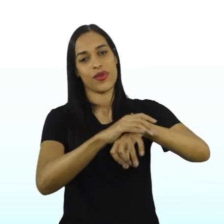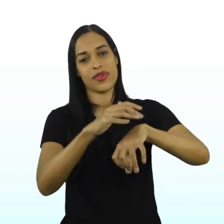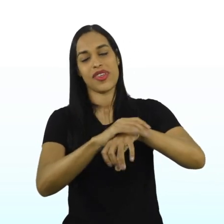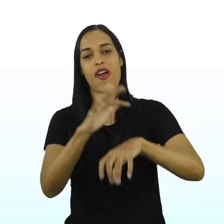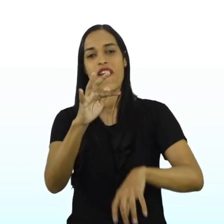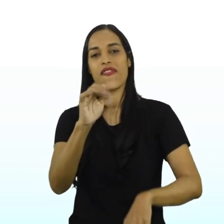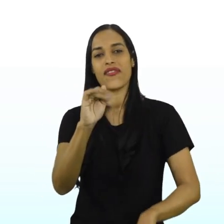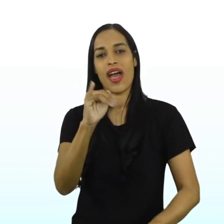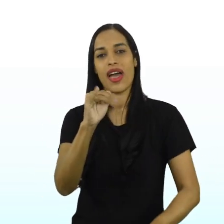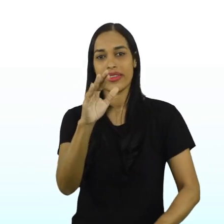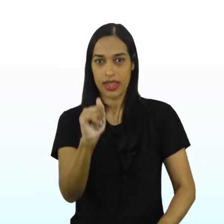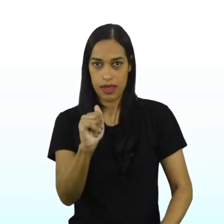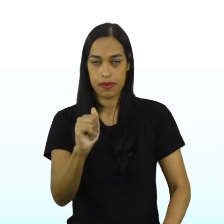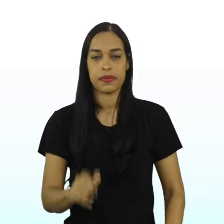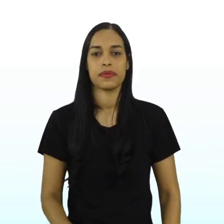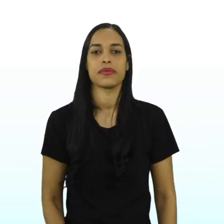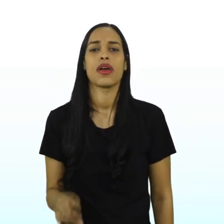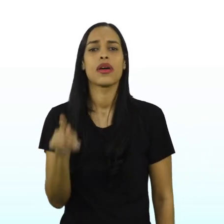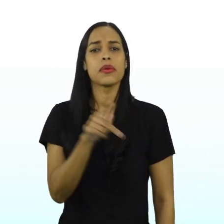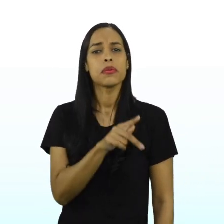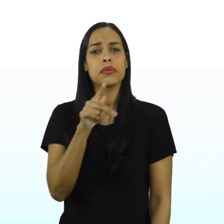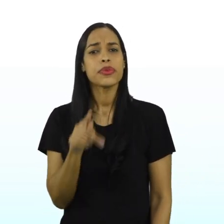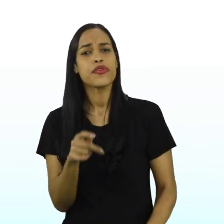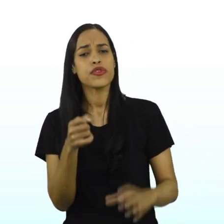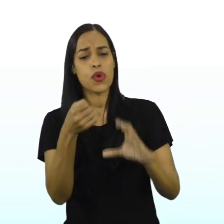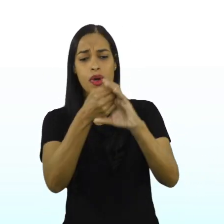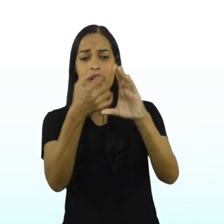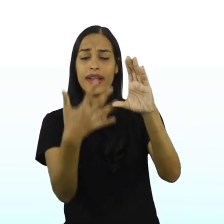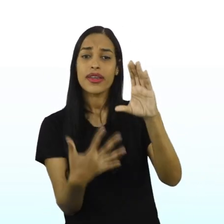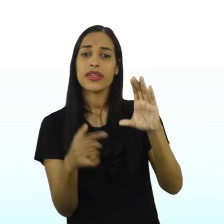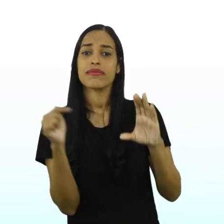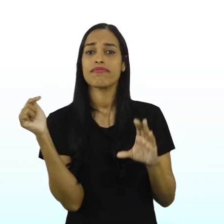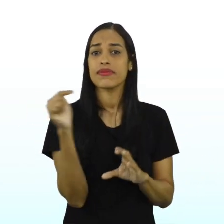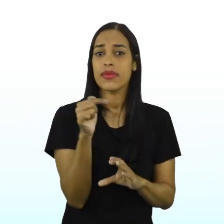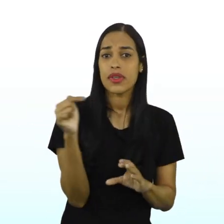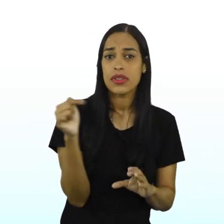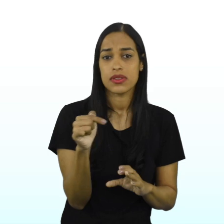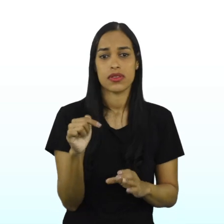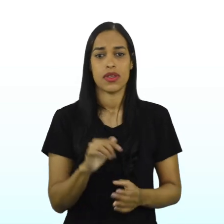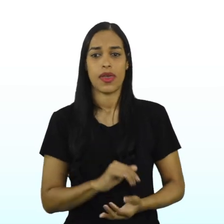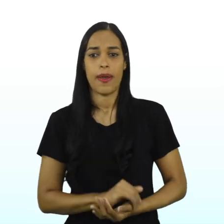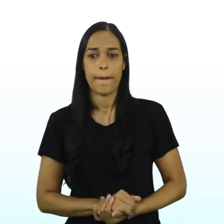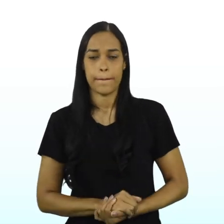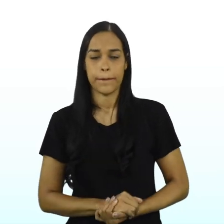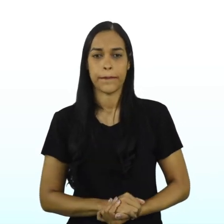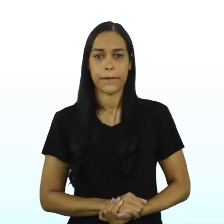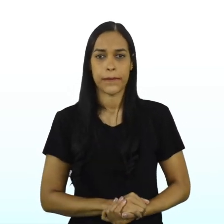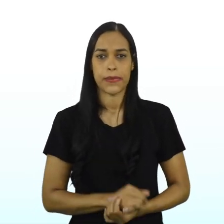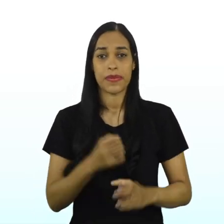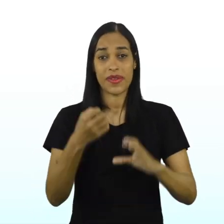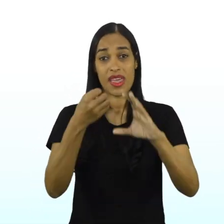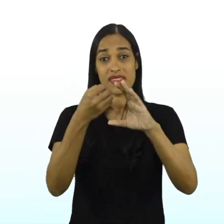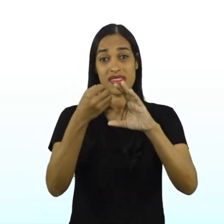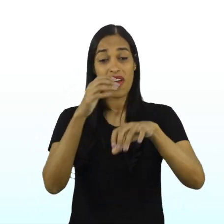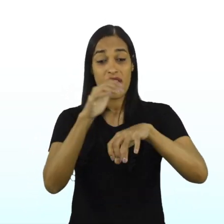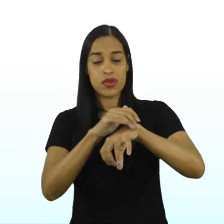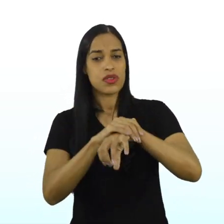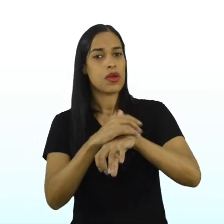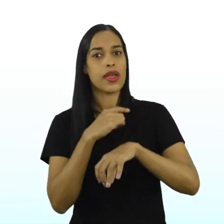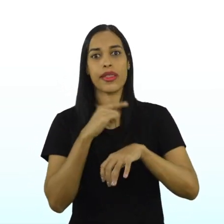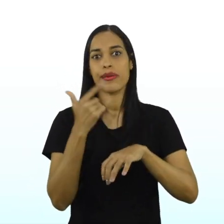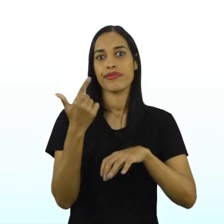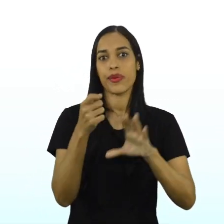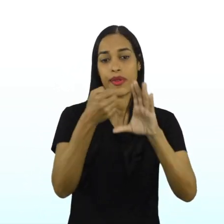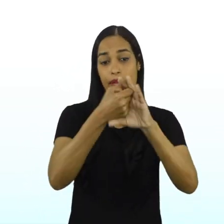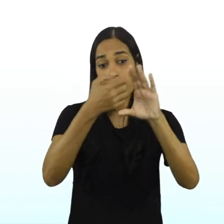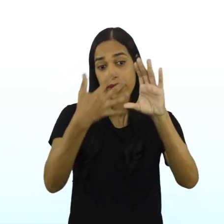função fática. Professor, característica dessa função. Essa função aí, ela não vai